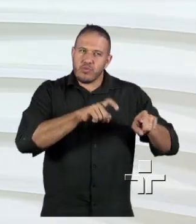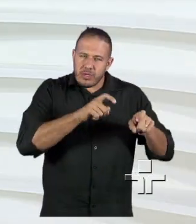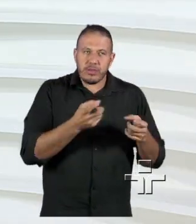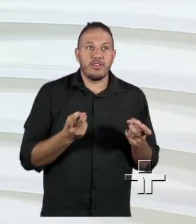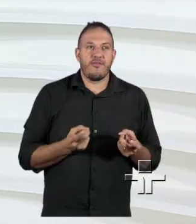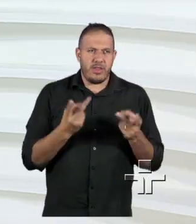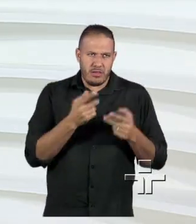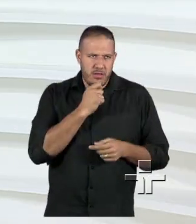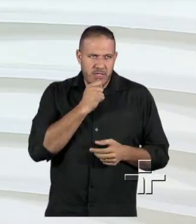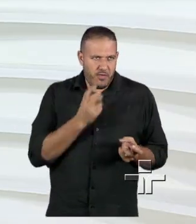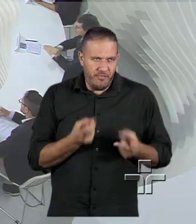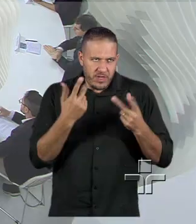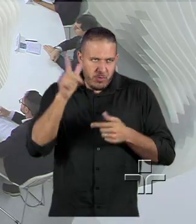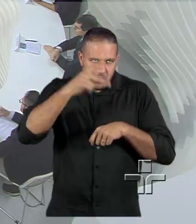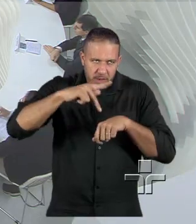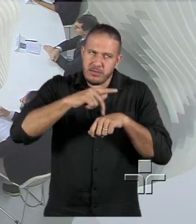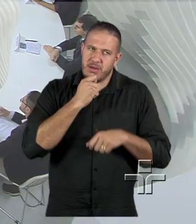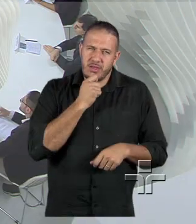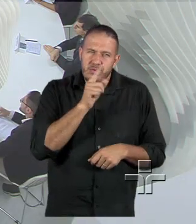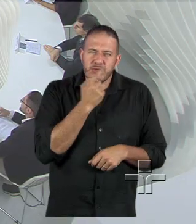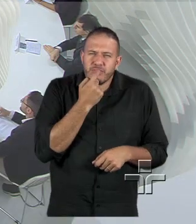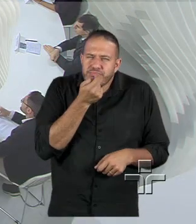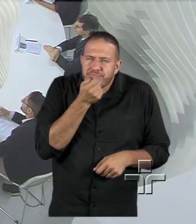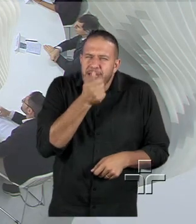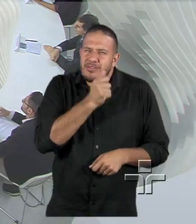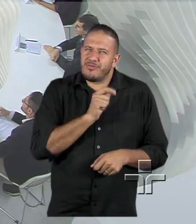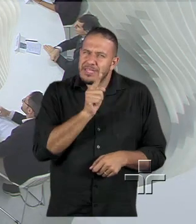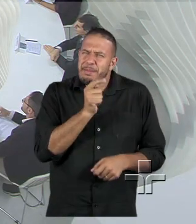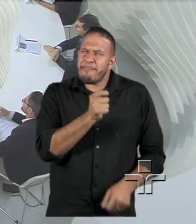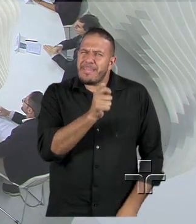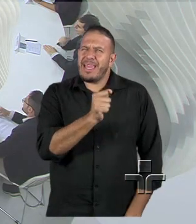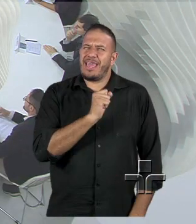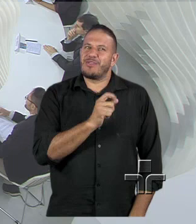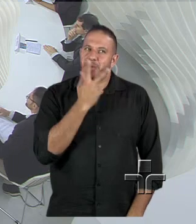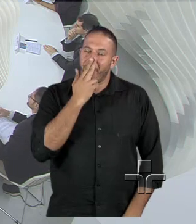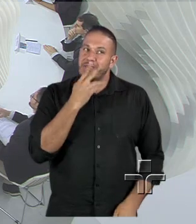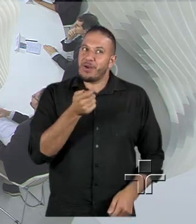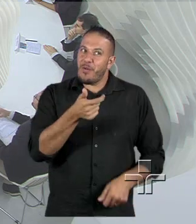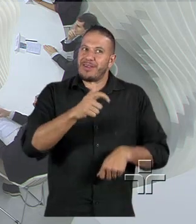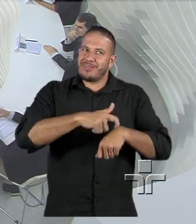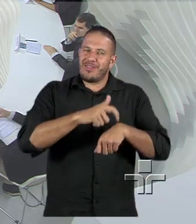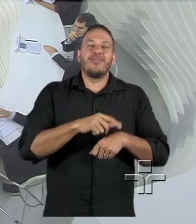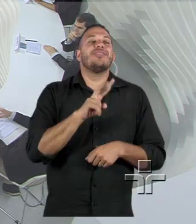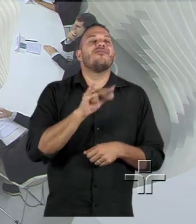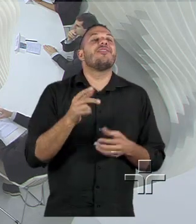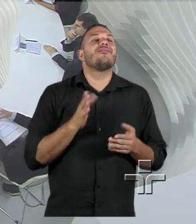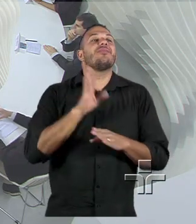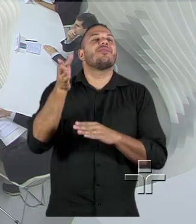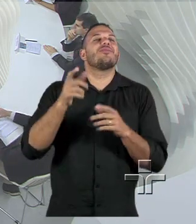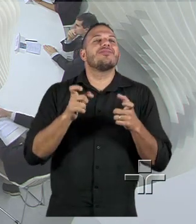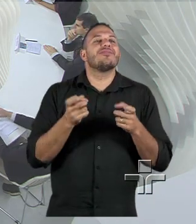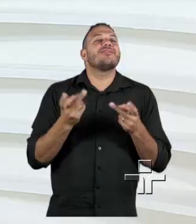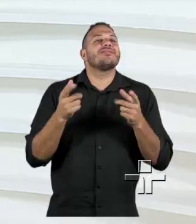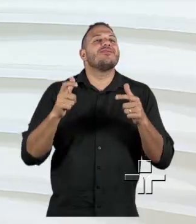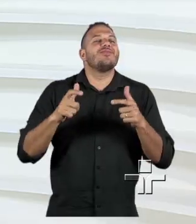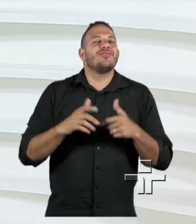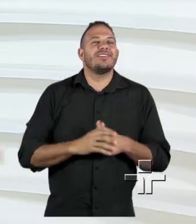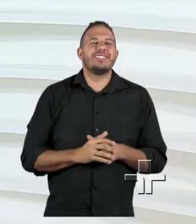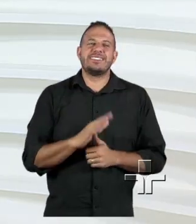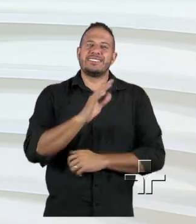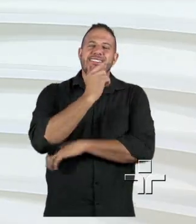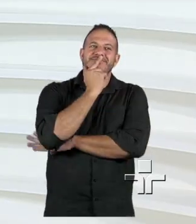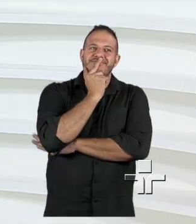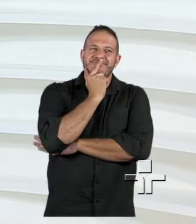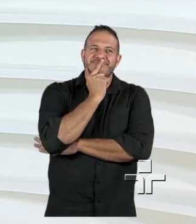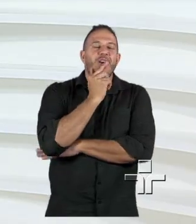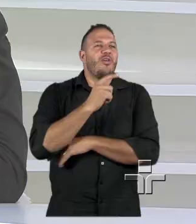Você não exporta ainda? Ainda não, mas está bem perto, viu, Thiago? A gente está na hora, está chegando. Para onde que vocês vão, Alexandre? Circe, nós vamos